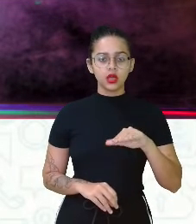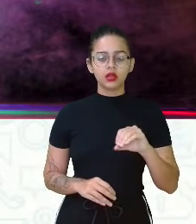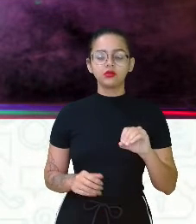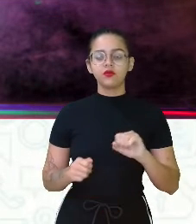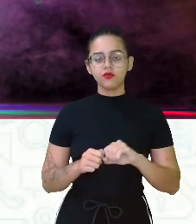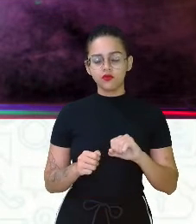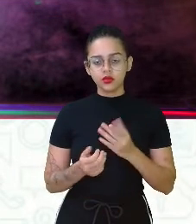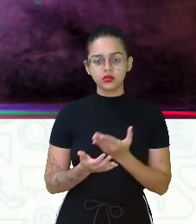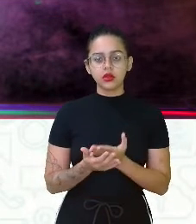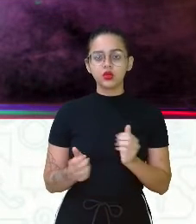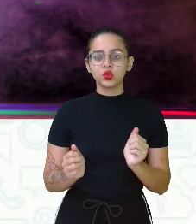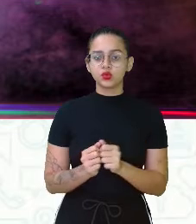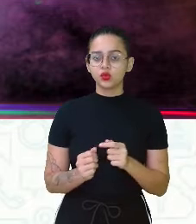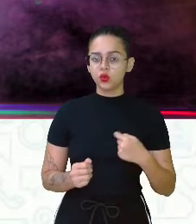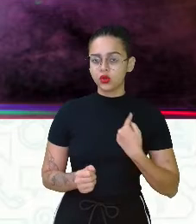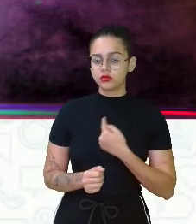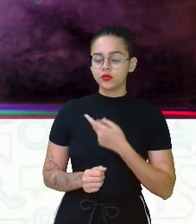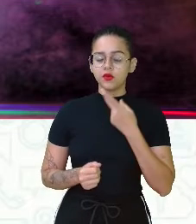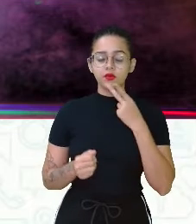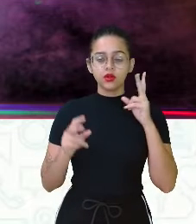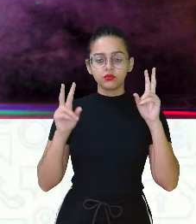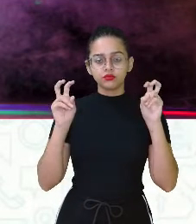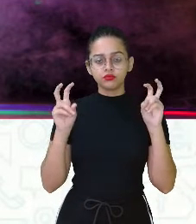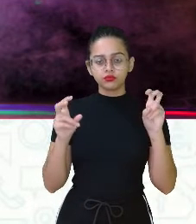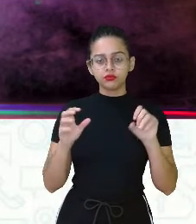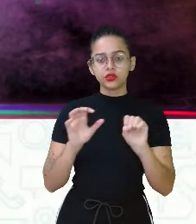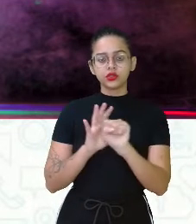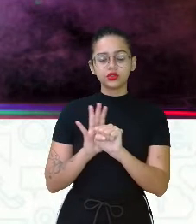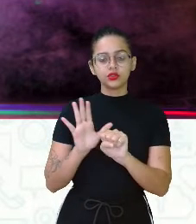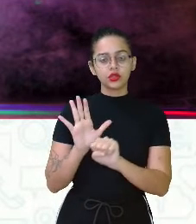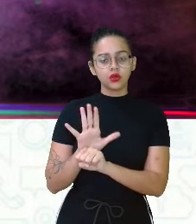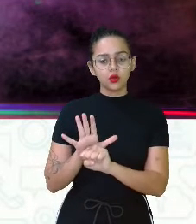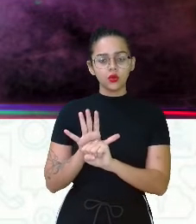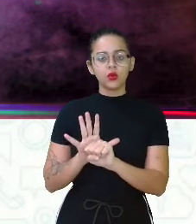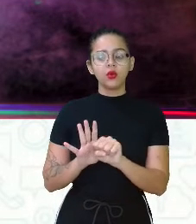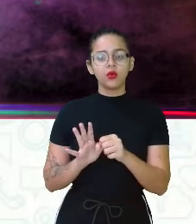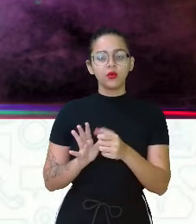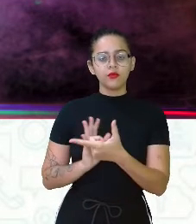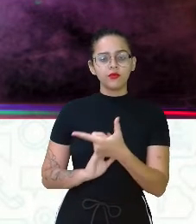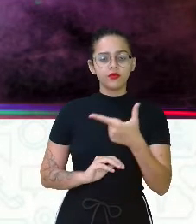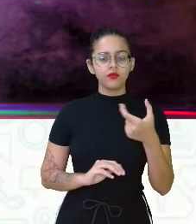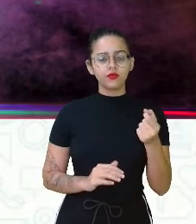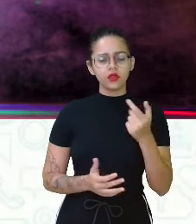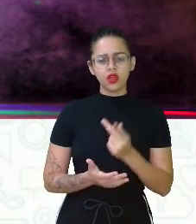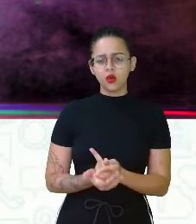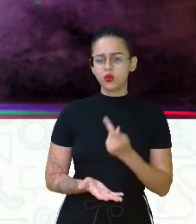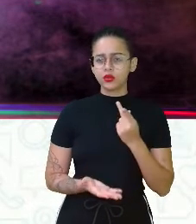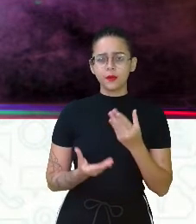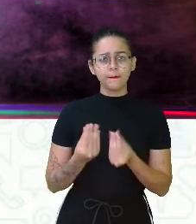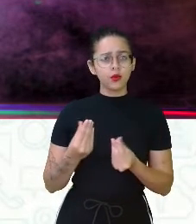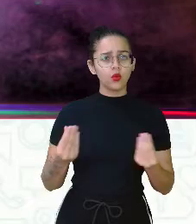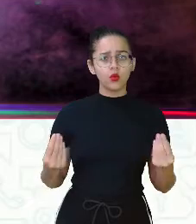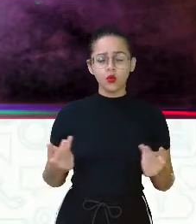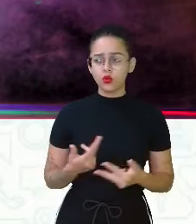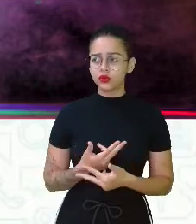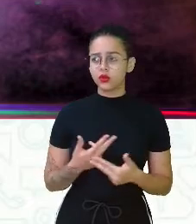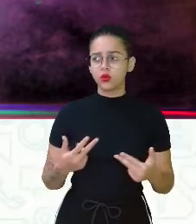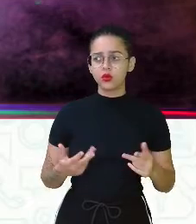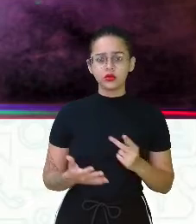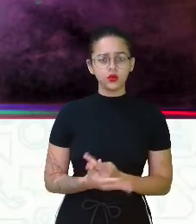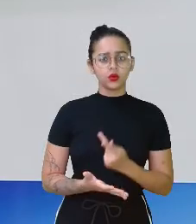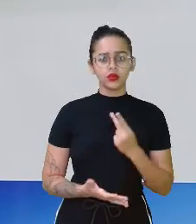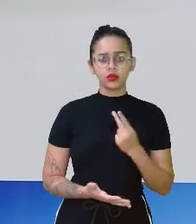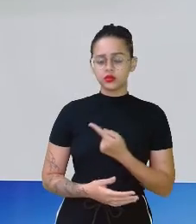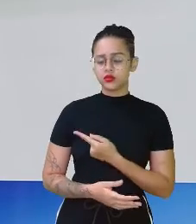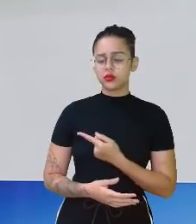com a gente para falar sobre o século XX, né, que foi um século que aconteceu assim muita coisa,